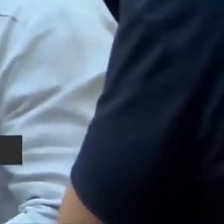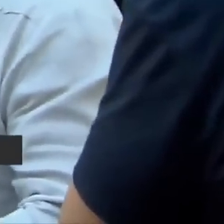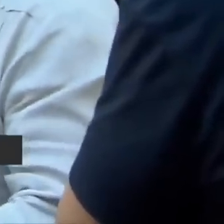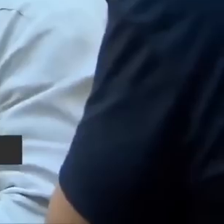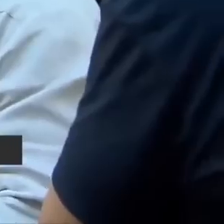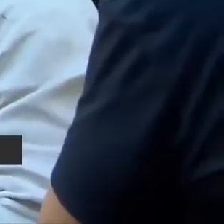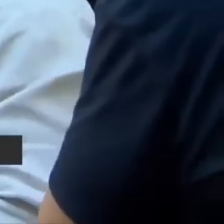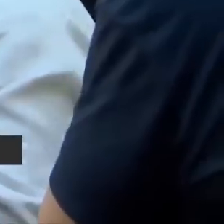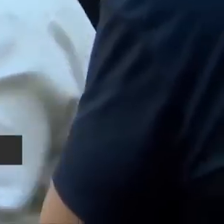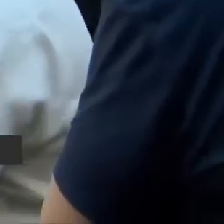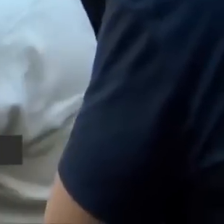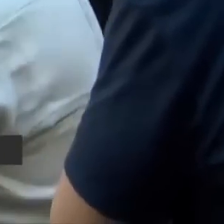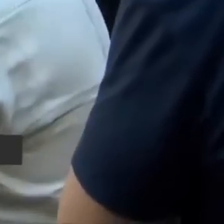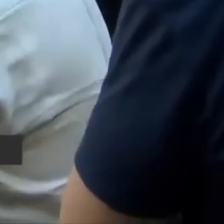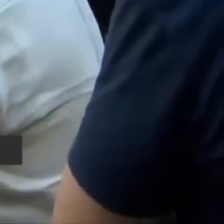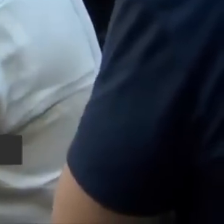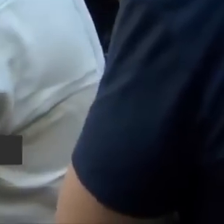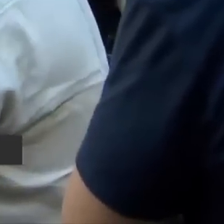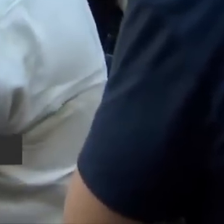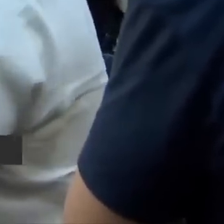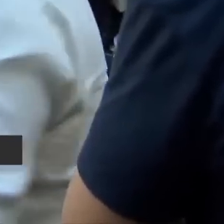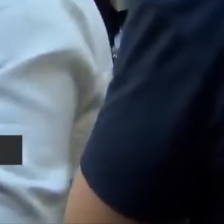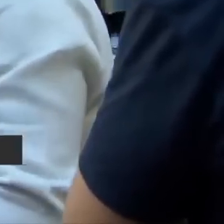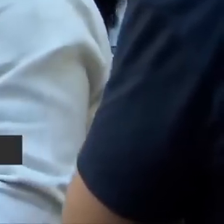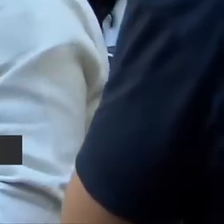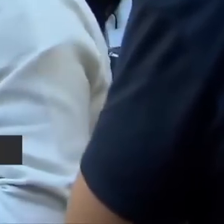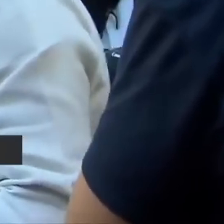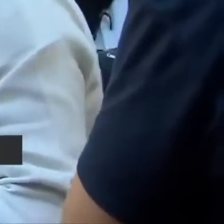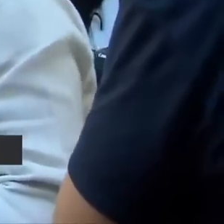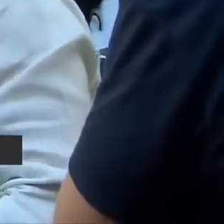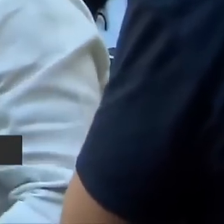Está na frente do presidente! Vai, baixadinha!